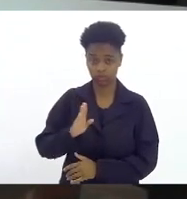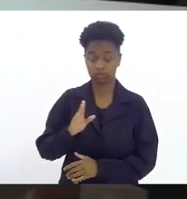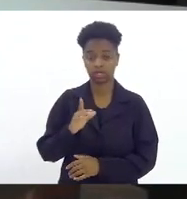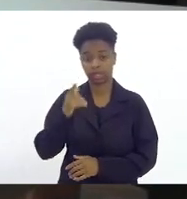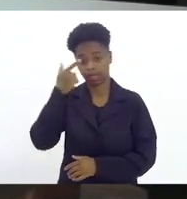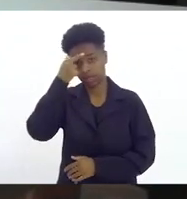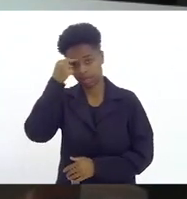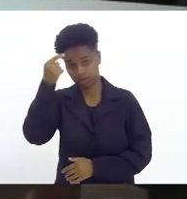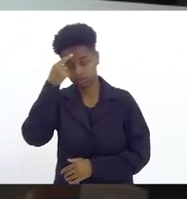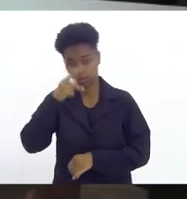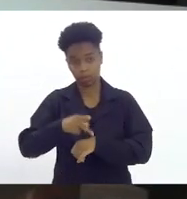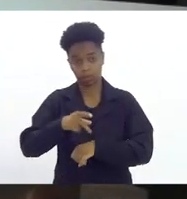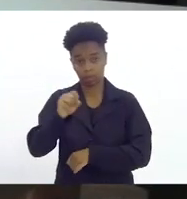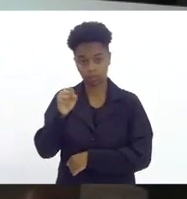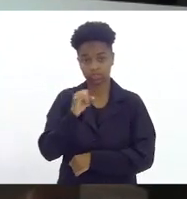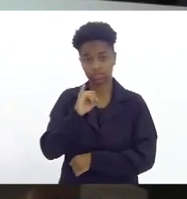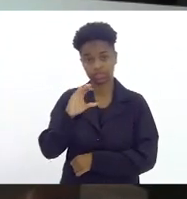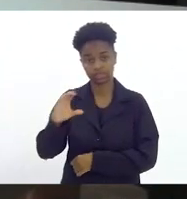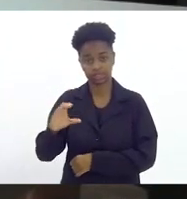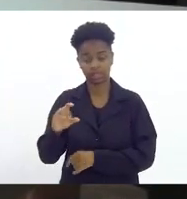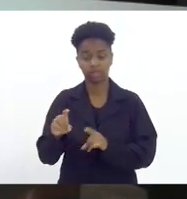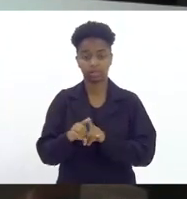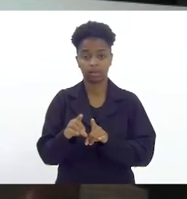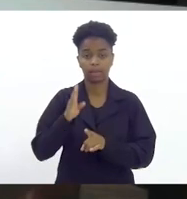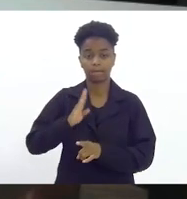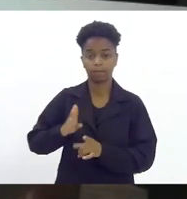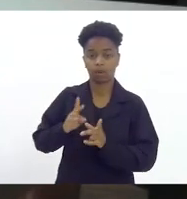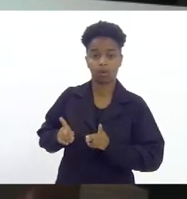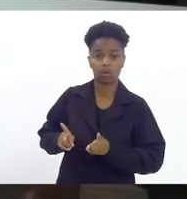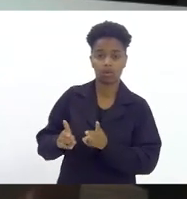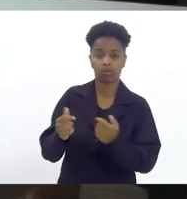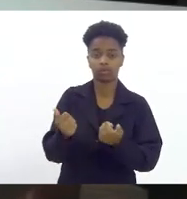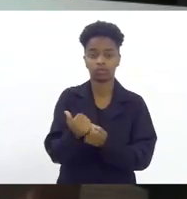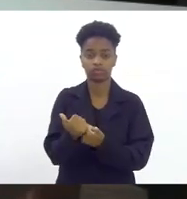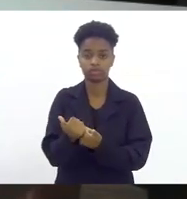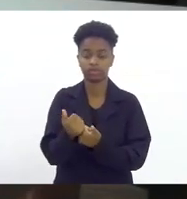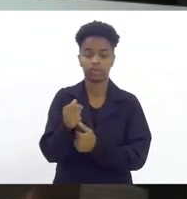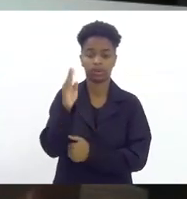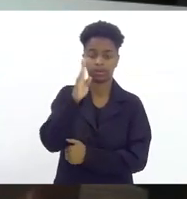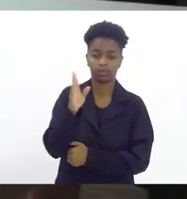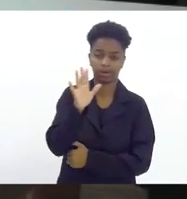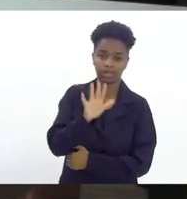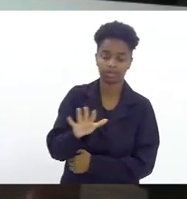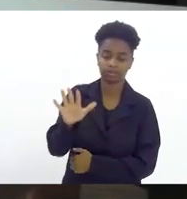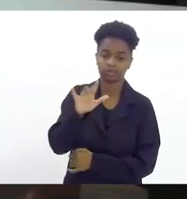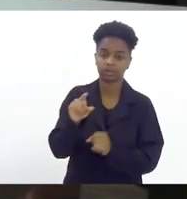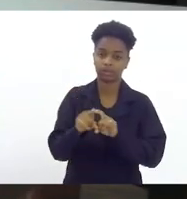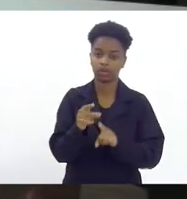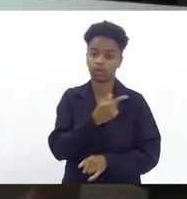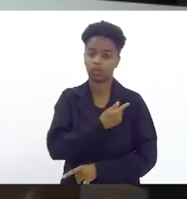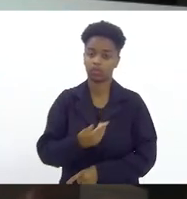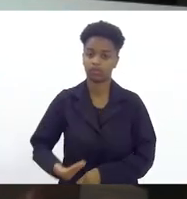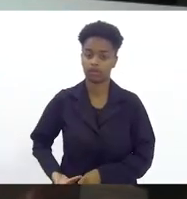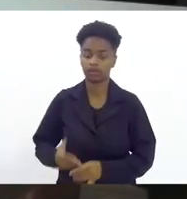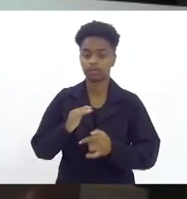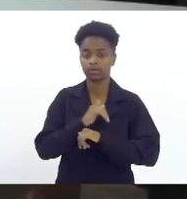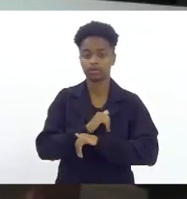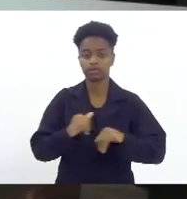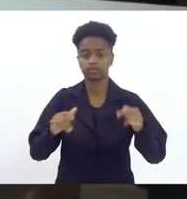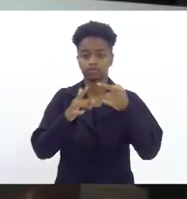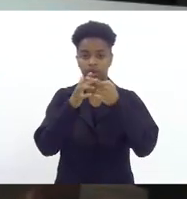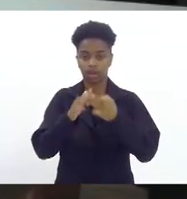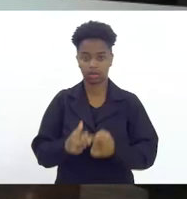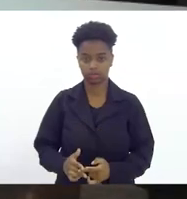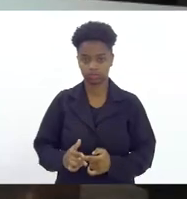duração iniciação científica e na bolsa permanência em todo o país é o governo federal anunciou um reajuste